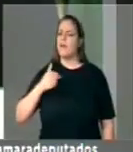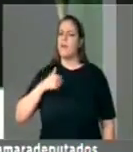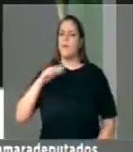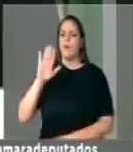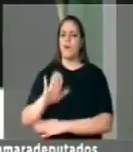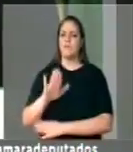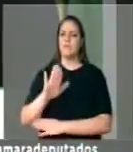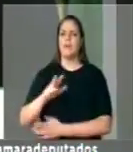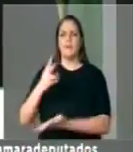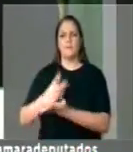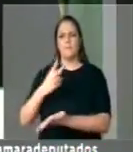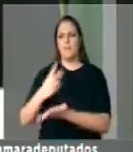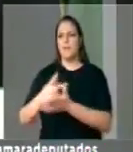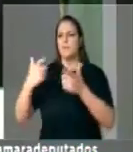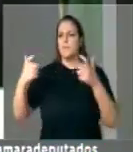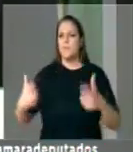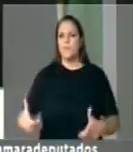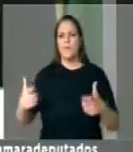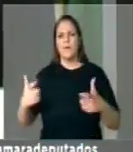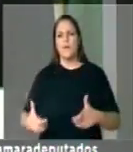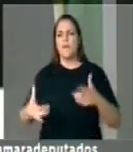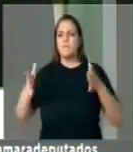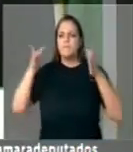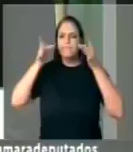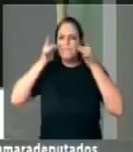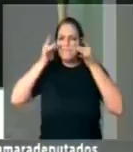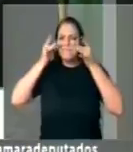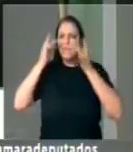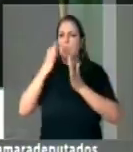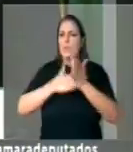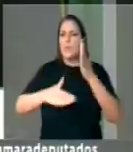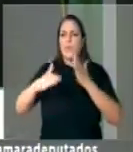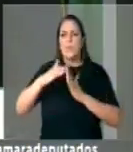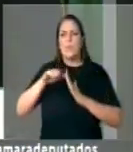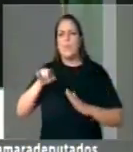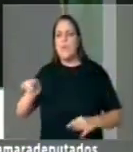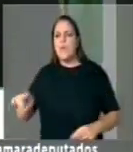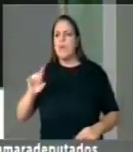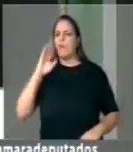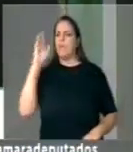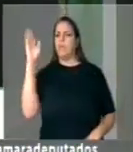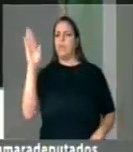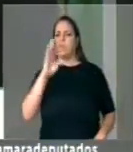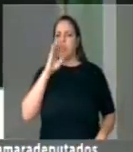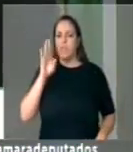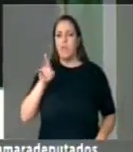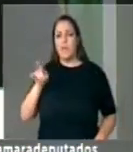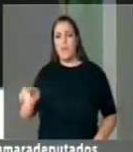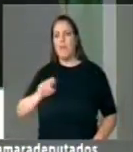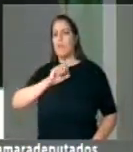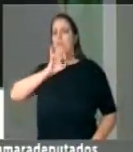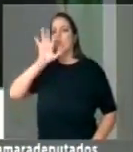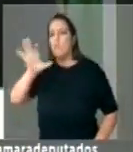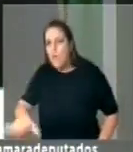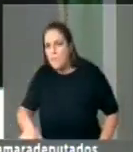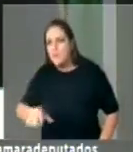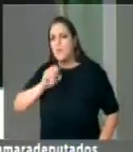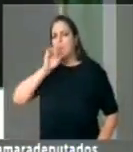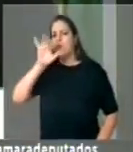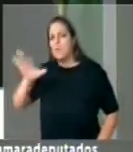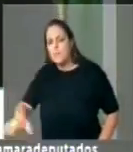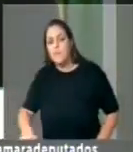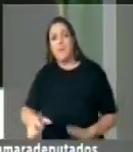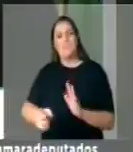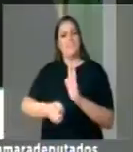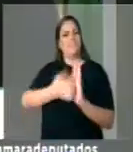ele. Presenciei os momentos em que ele passou mal, chegou a vomitar por diversas vezes na sede